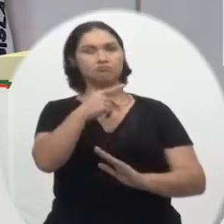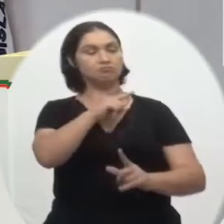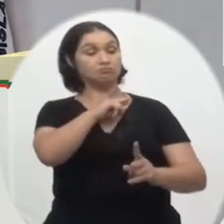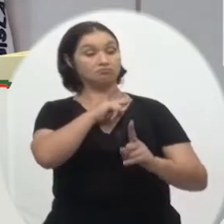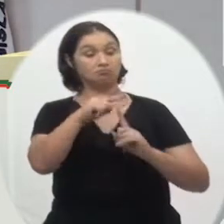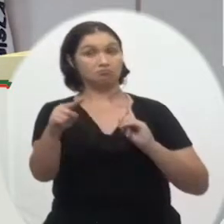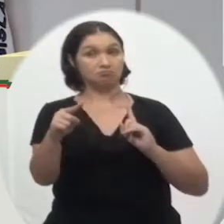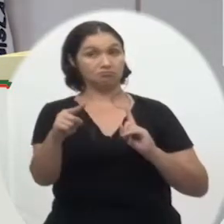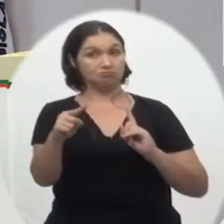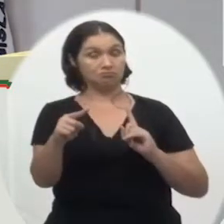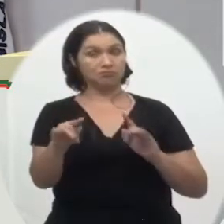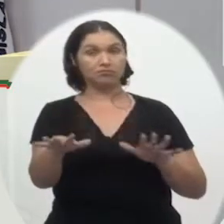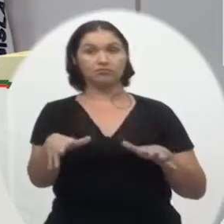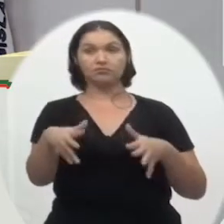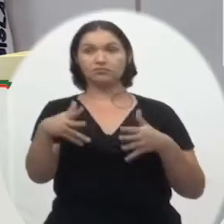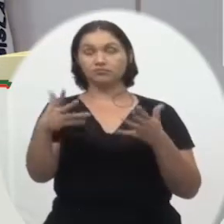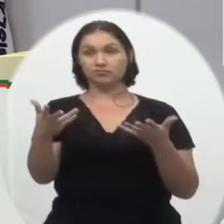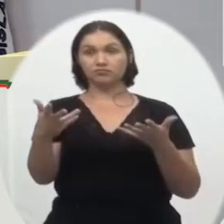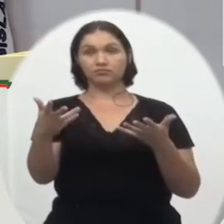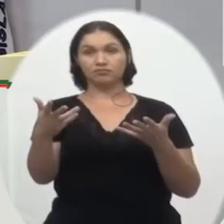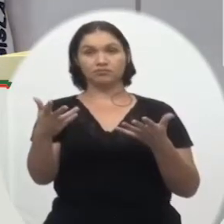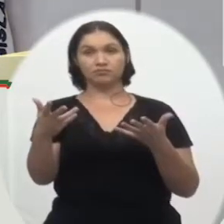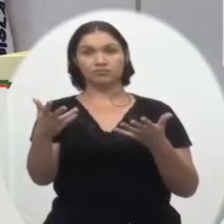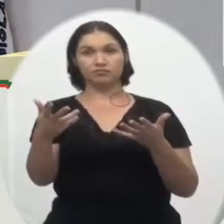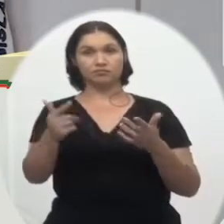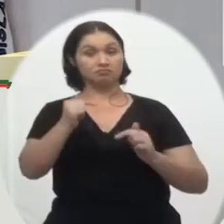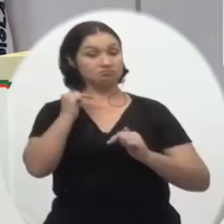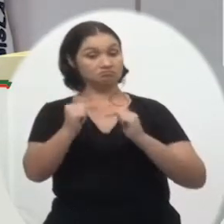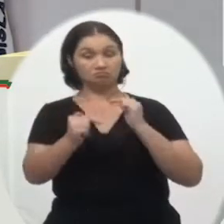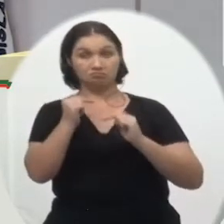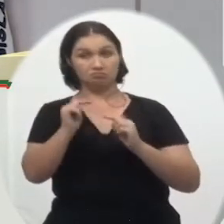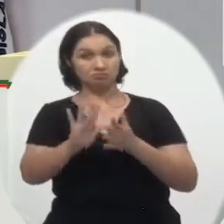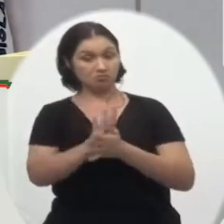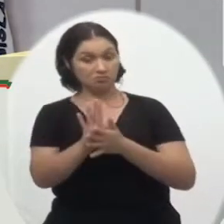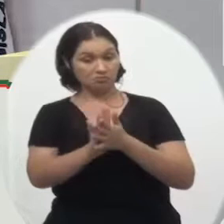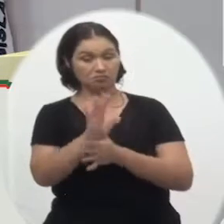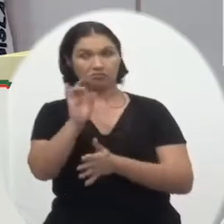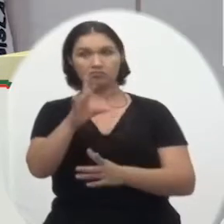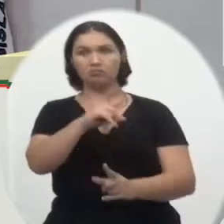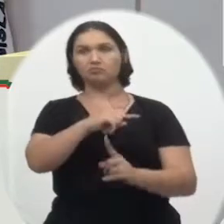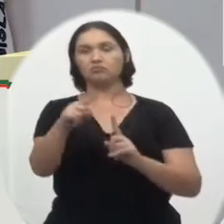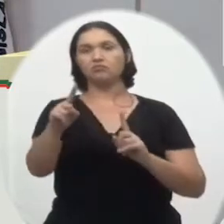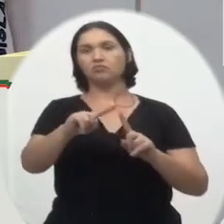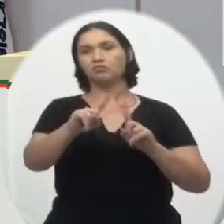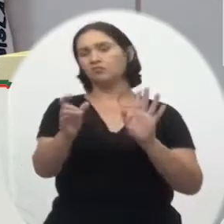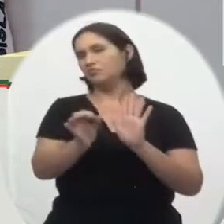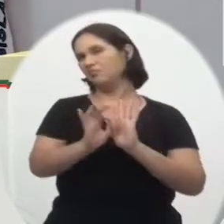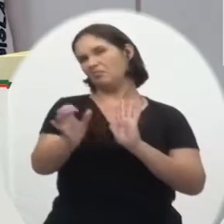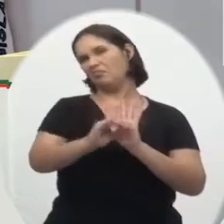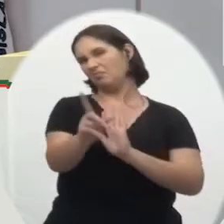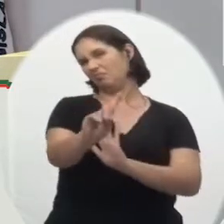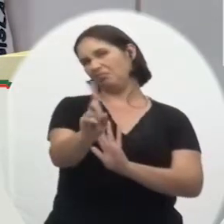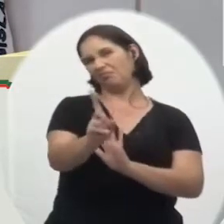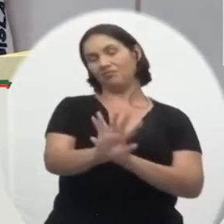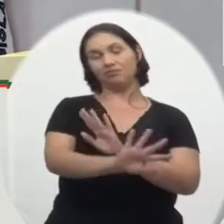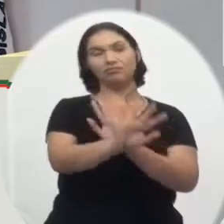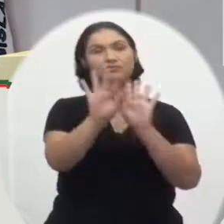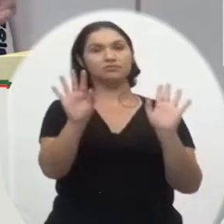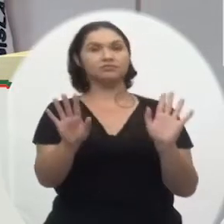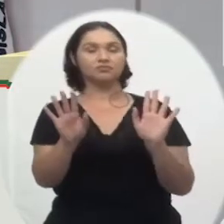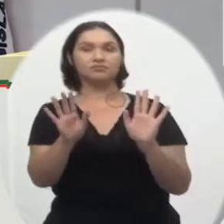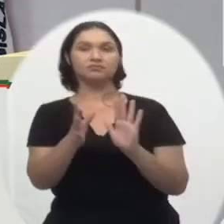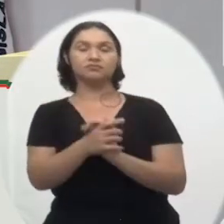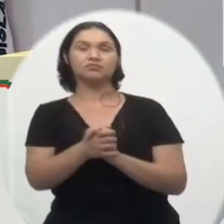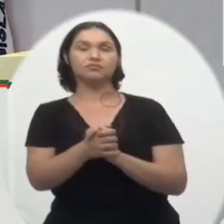popular. Admissibilidade. Sequer discutiu o mérito. Mas não faço críticas a isso, não. Mas foi um